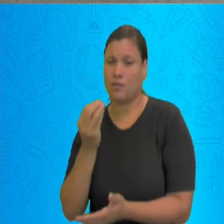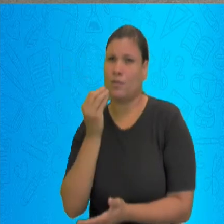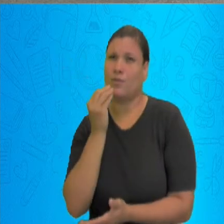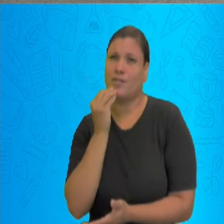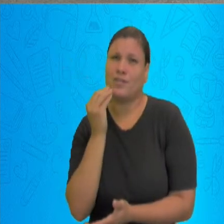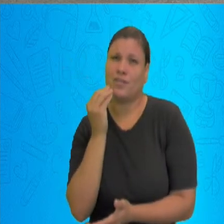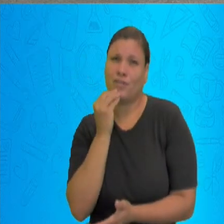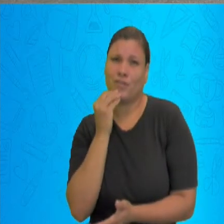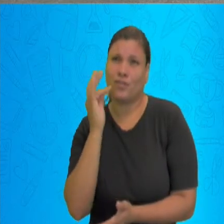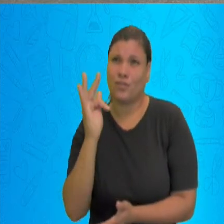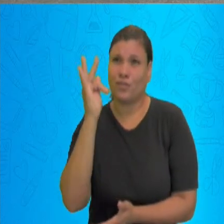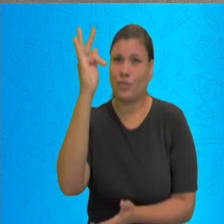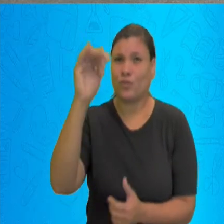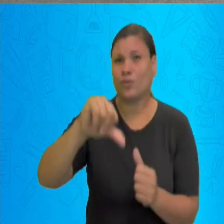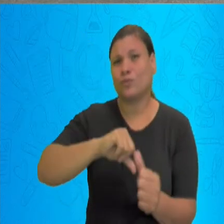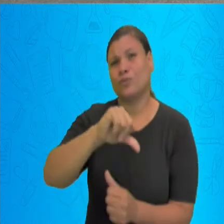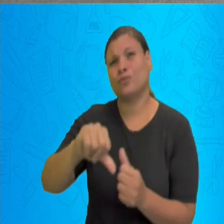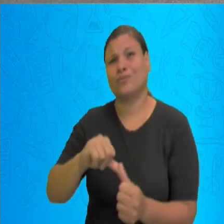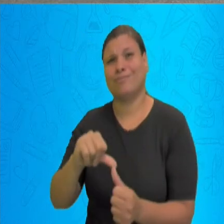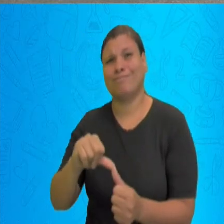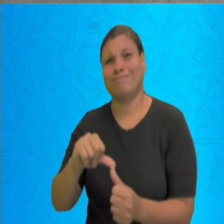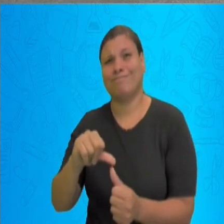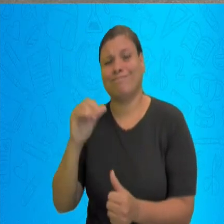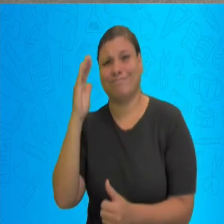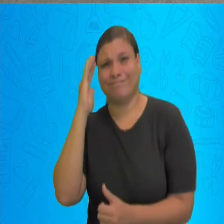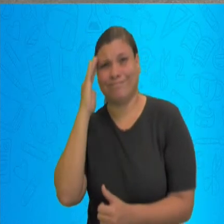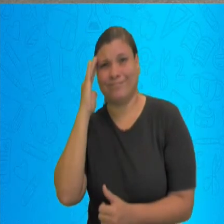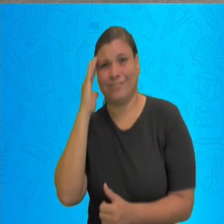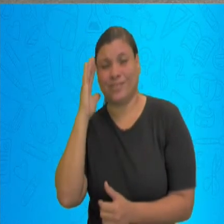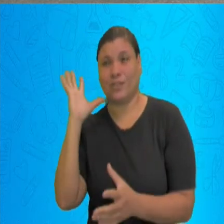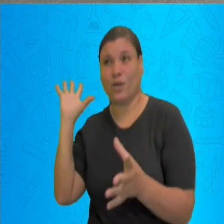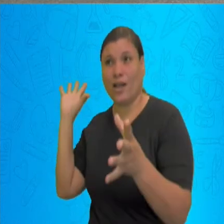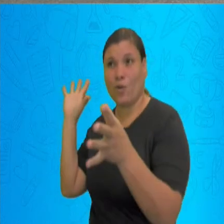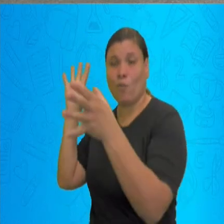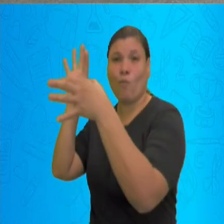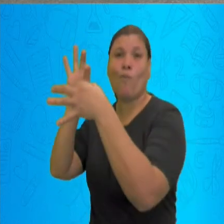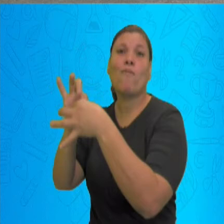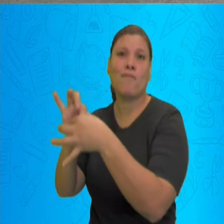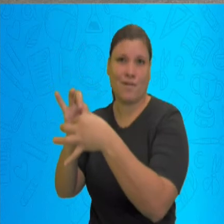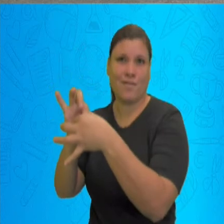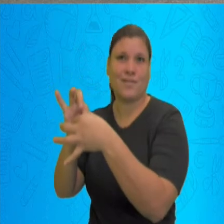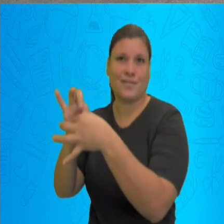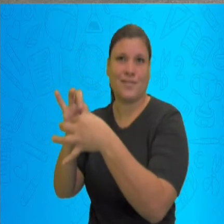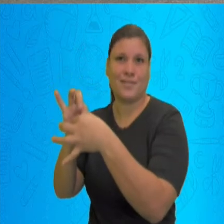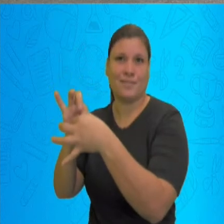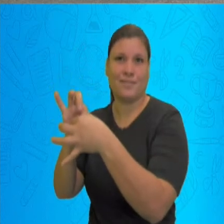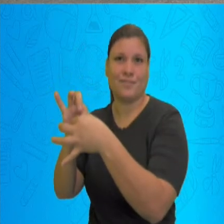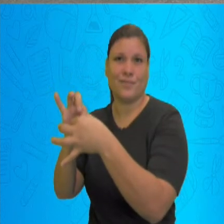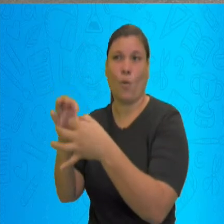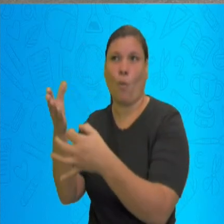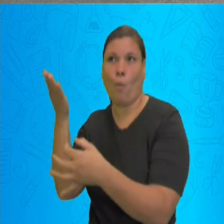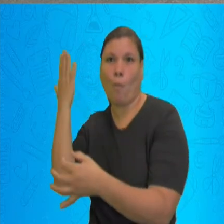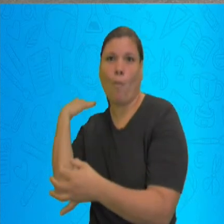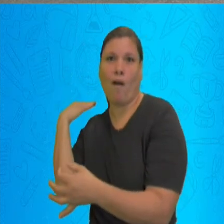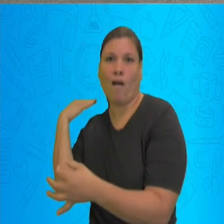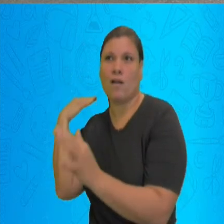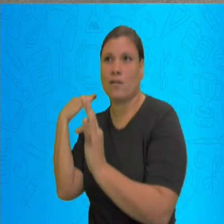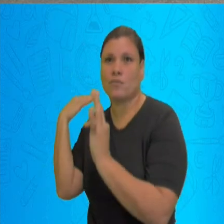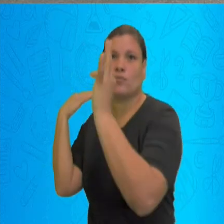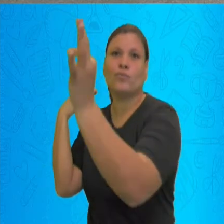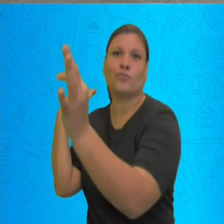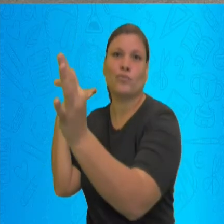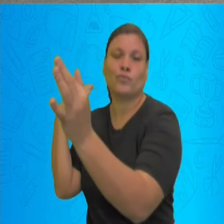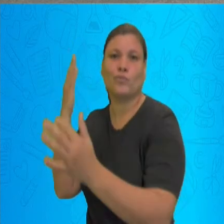Sim, organizando os dois sentidos, é um futuro com uma condição no